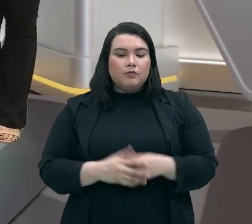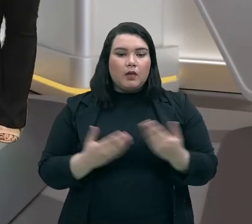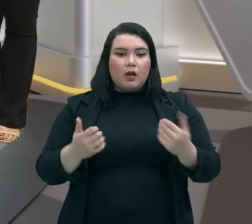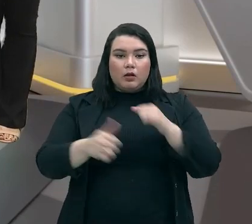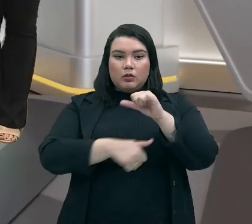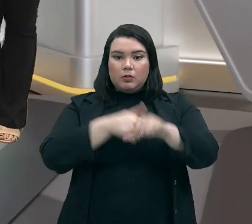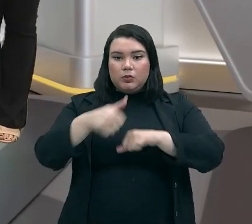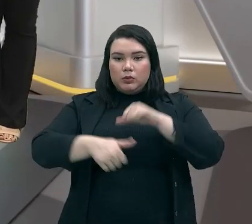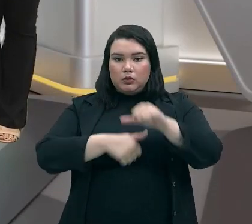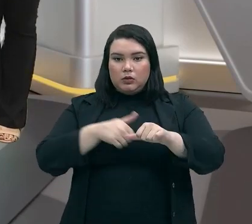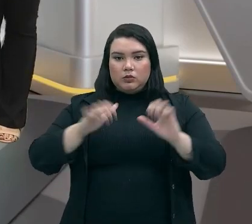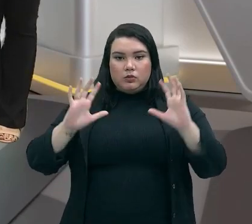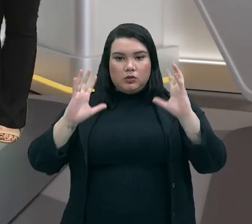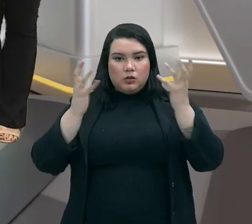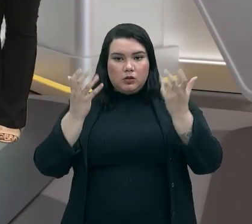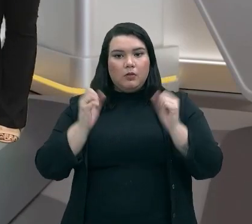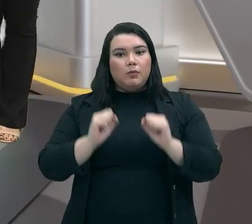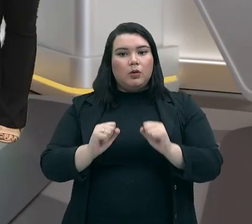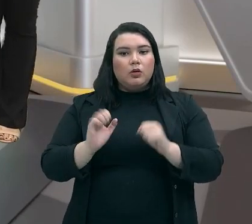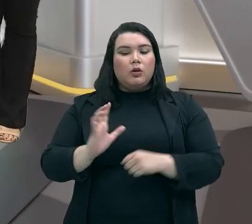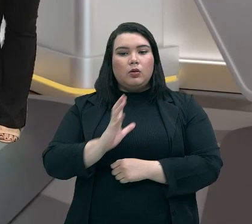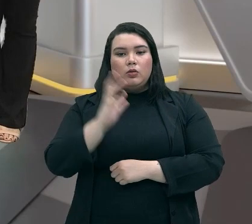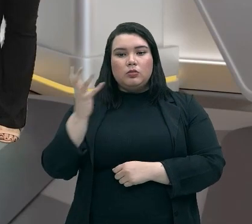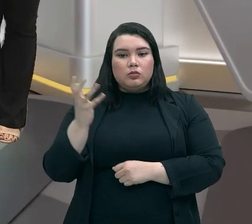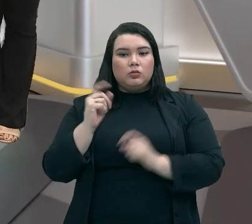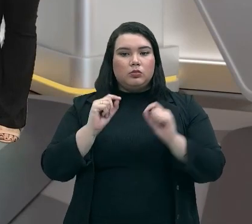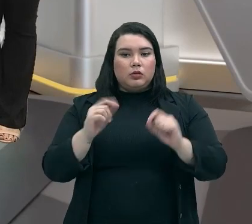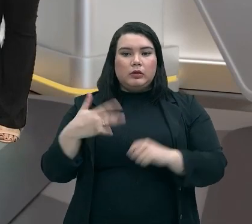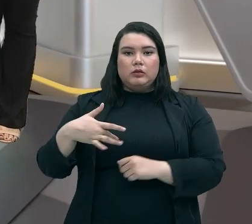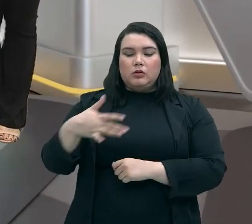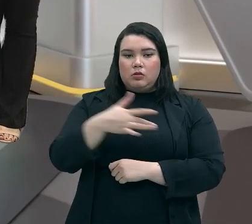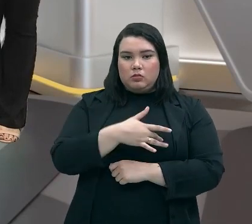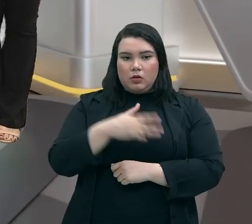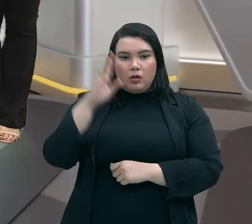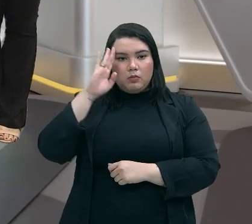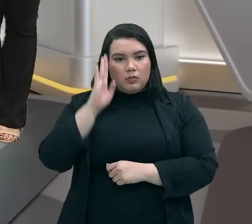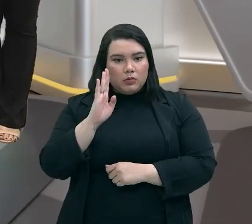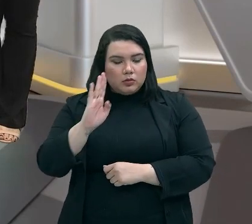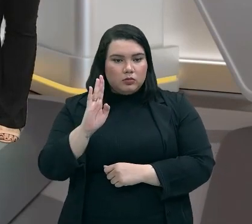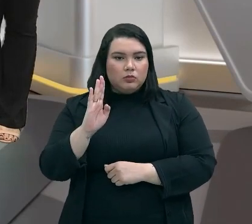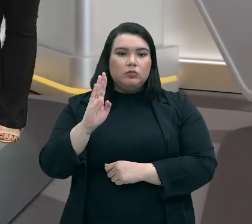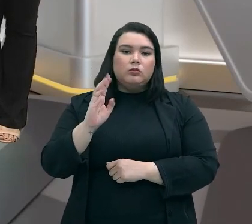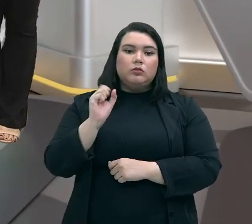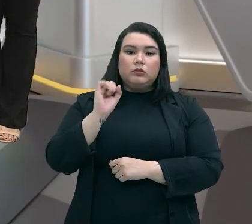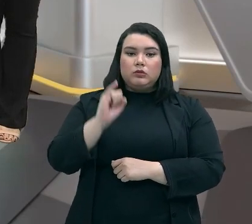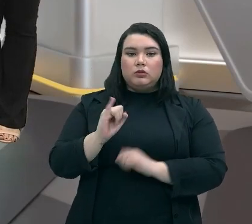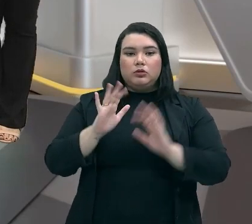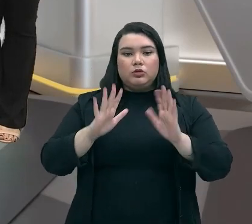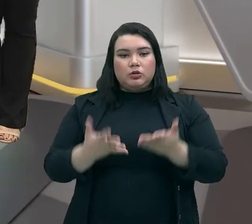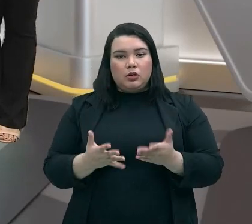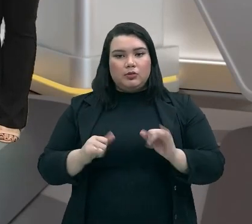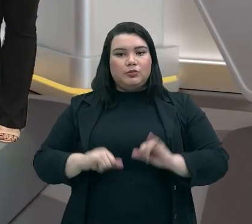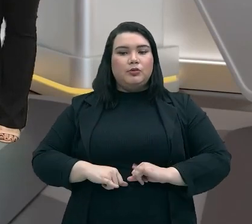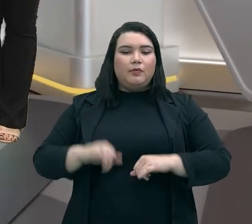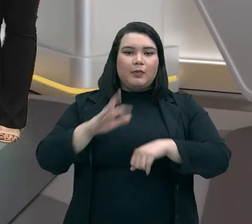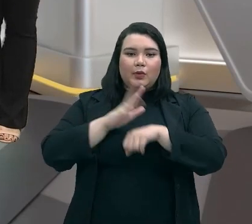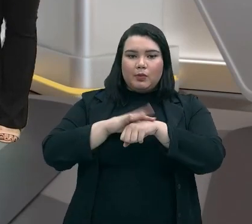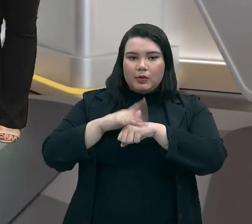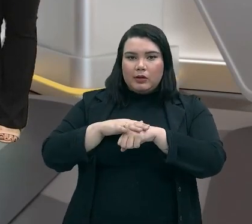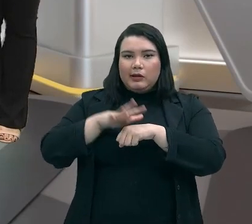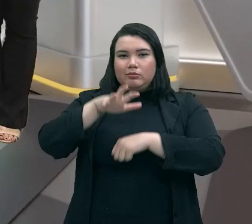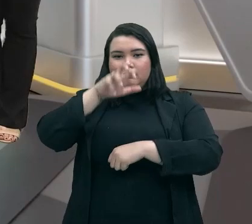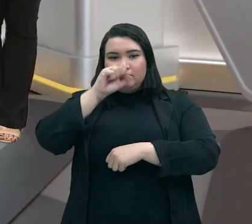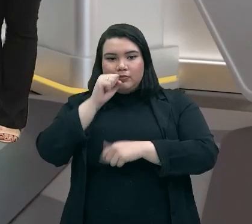clima podem afetar diretamente a nossa saúde, principalmente se já sofremos das doenças